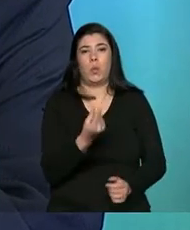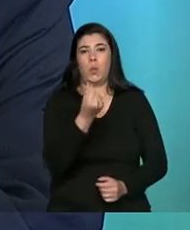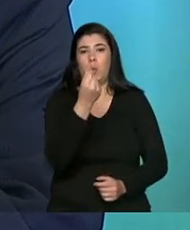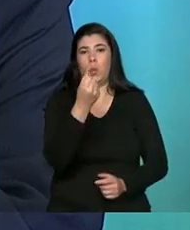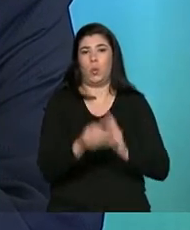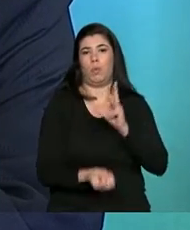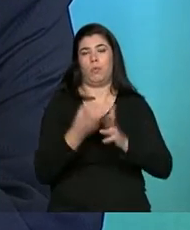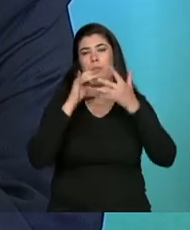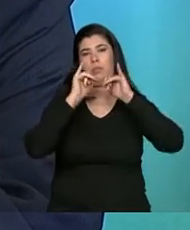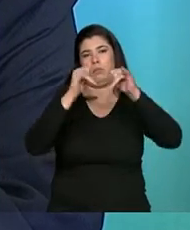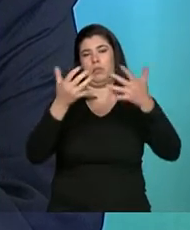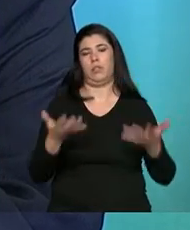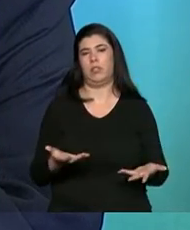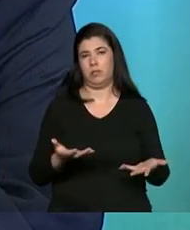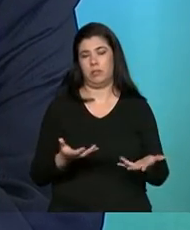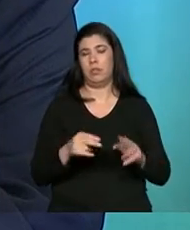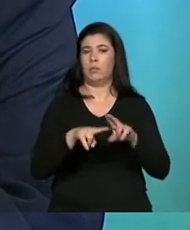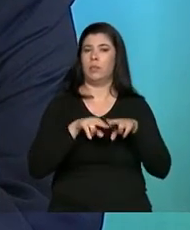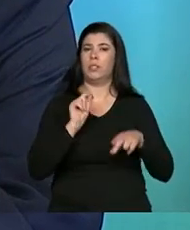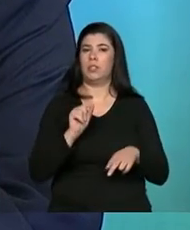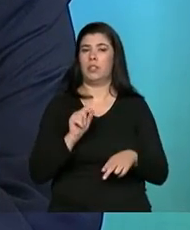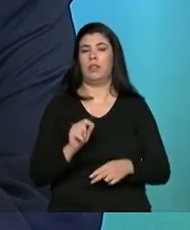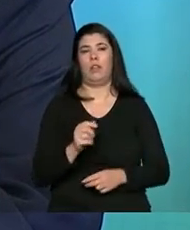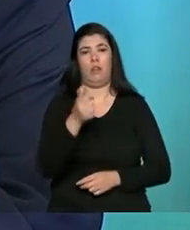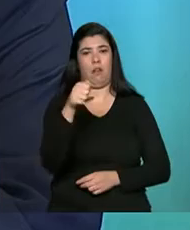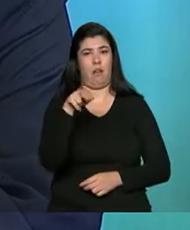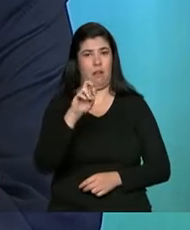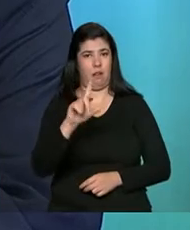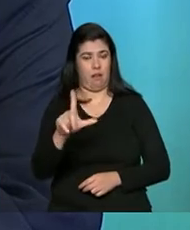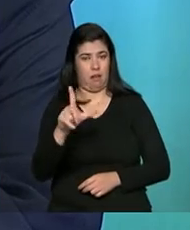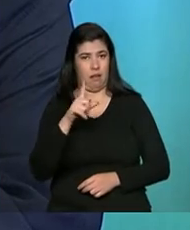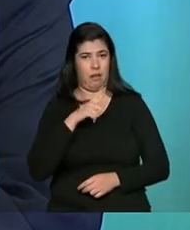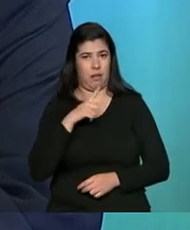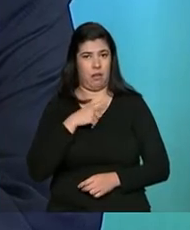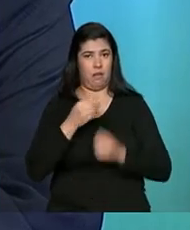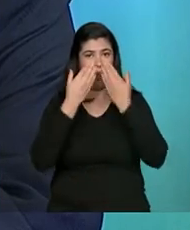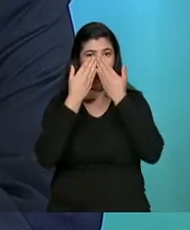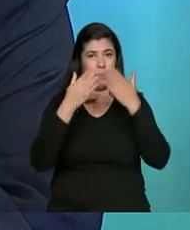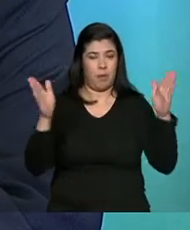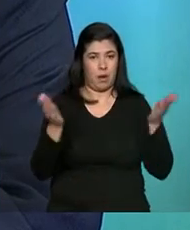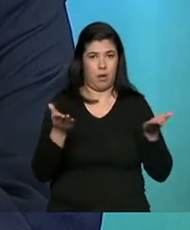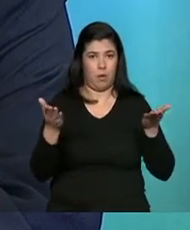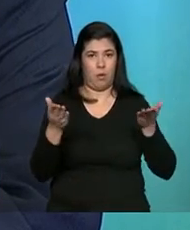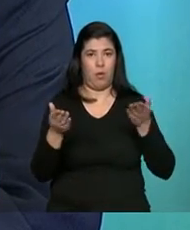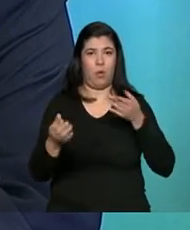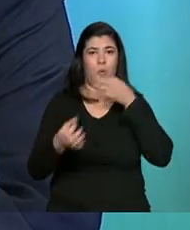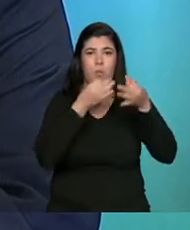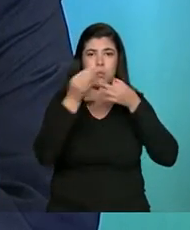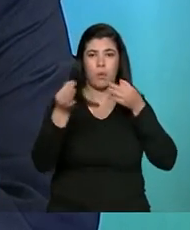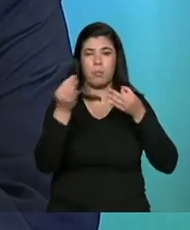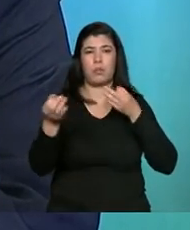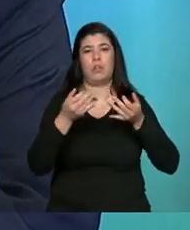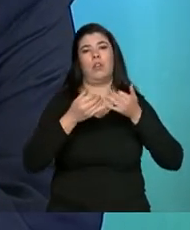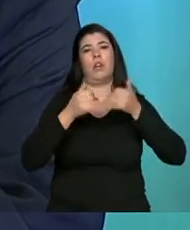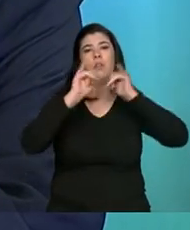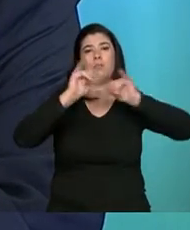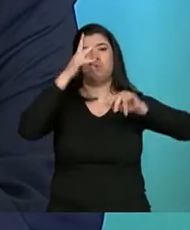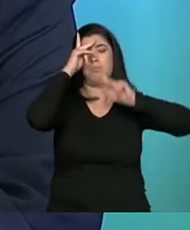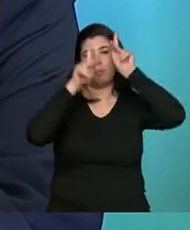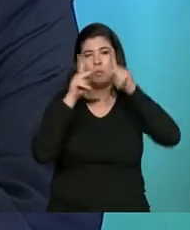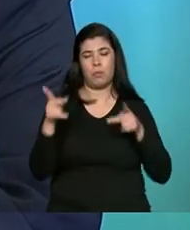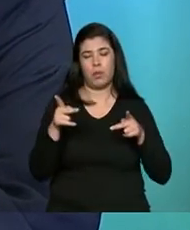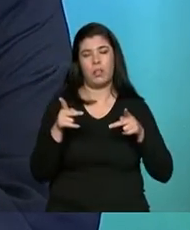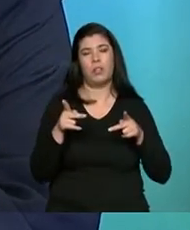de geração térmica portanto anel vai abrir audiências públicas pra gente poder testar isso e como disse a